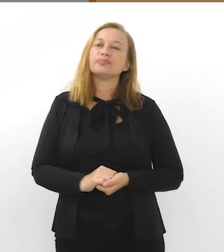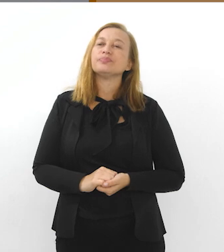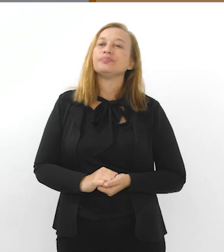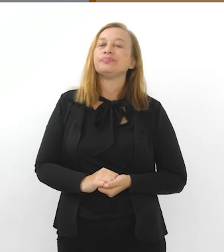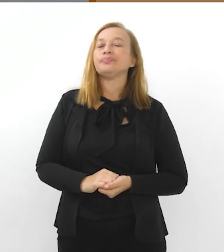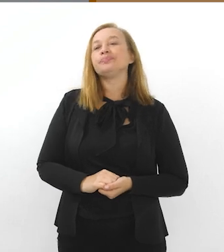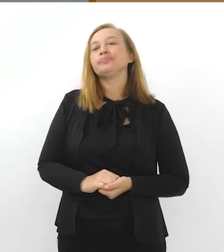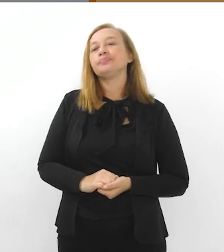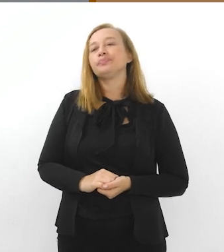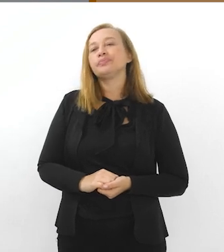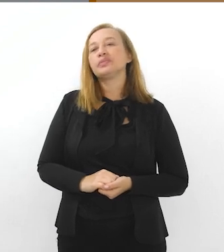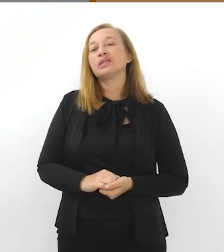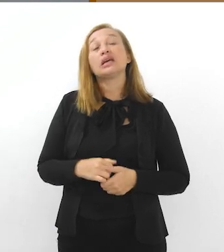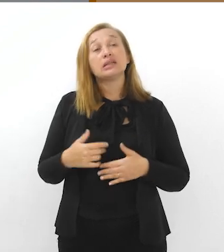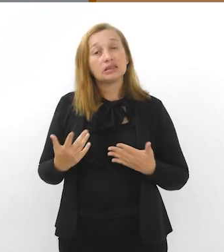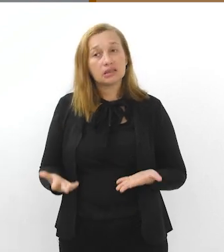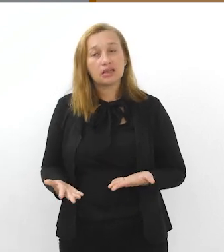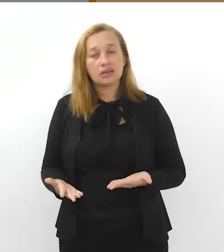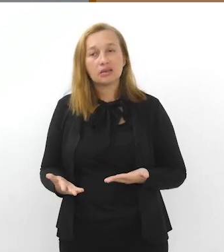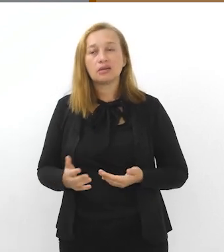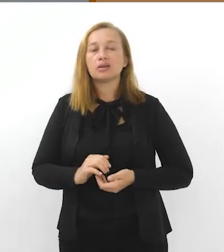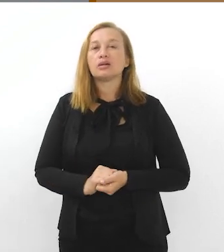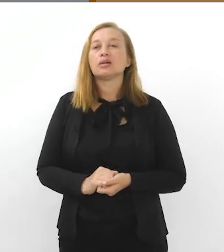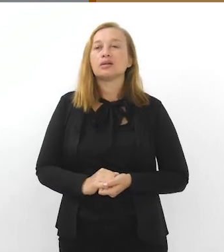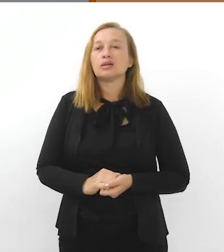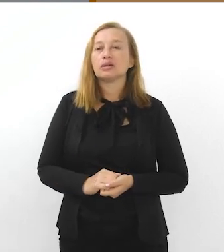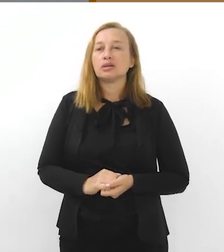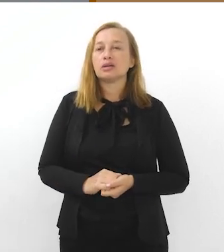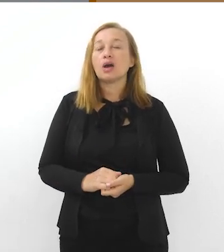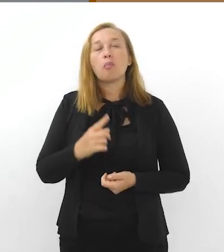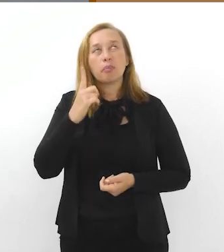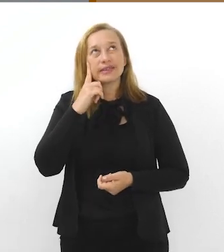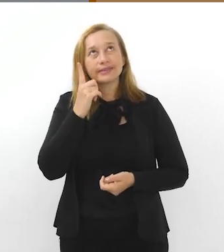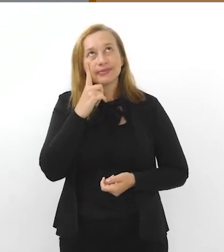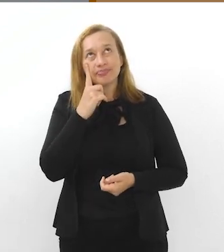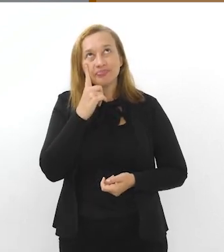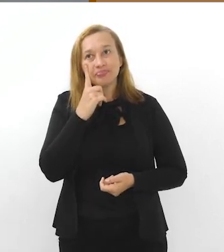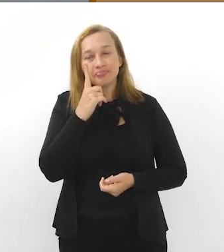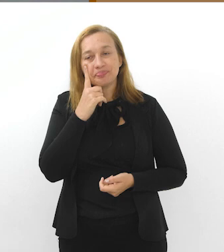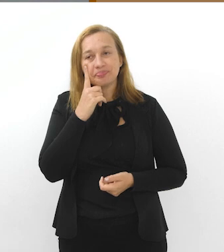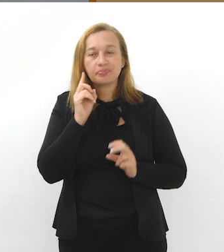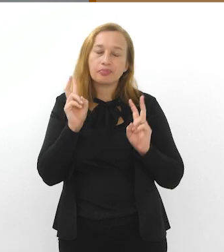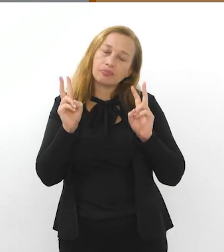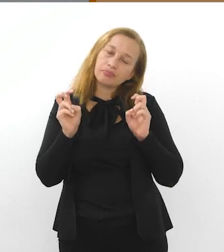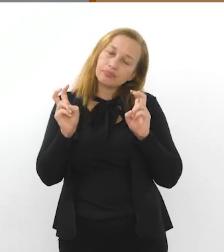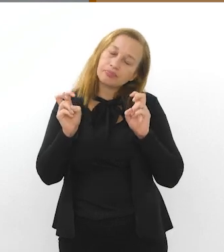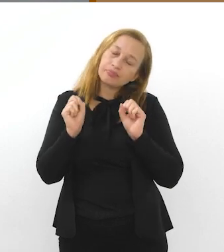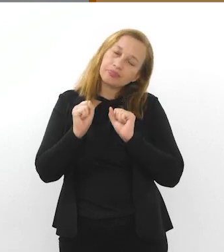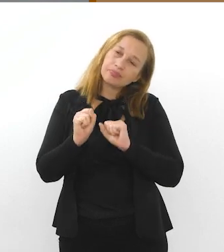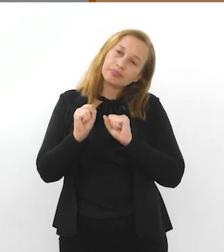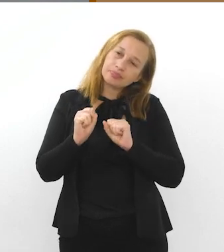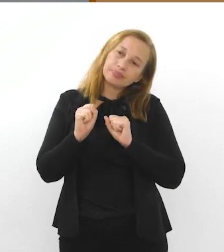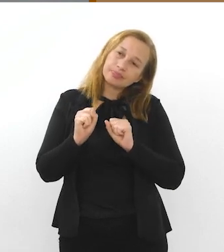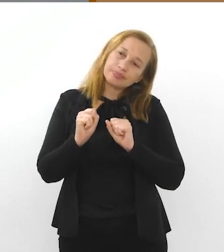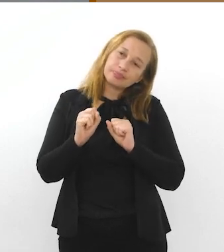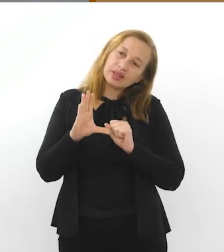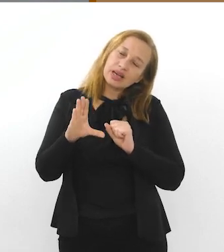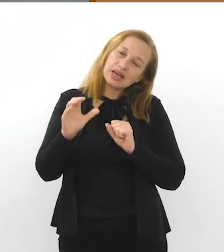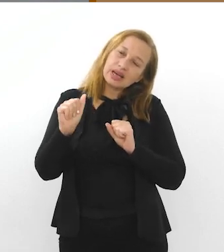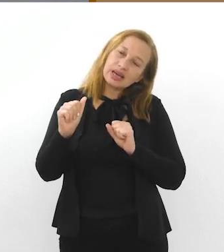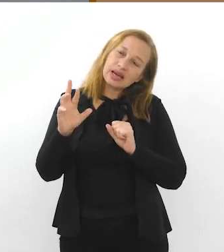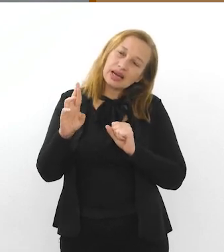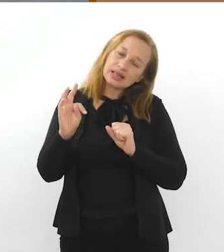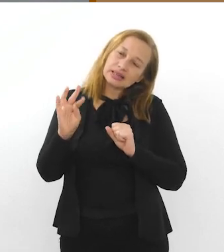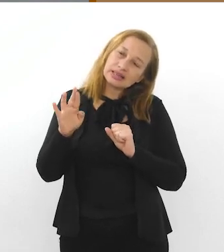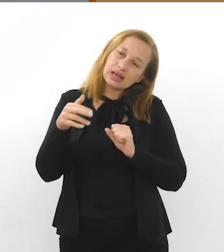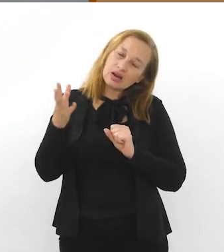com os dois, no meu caso. Então, a princípio, eu penso assim nos temas que poderiam se tornar